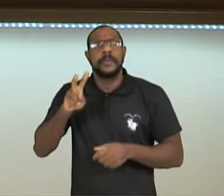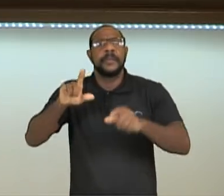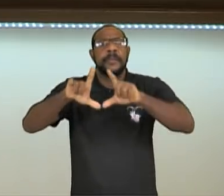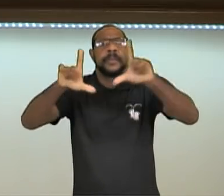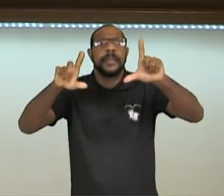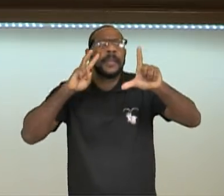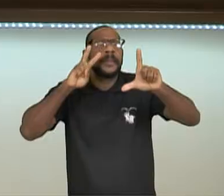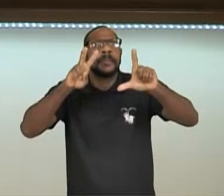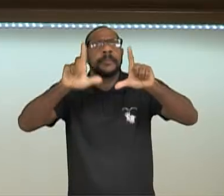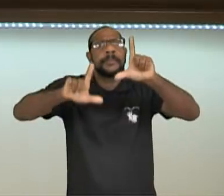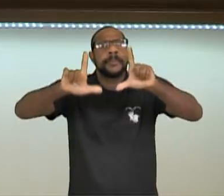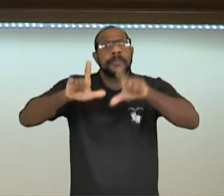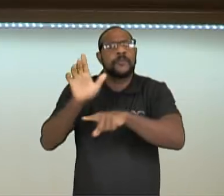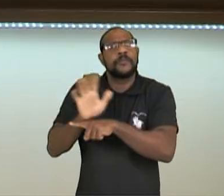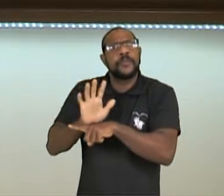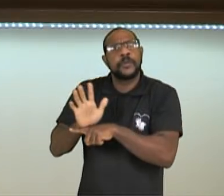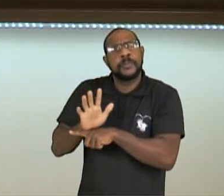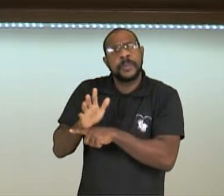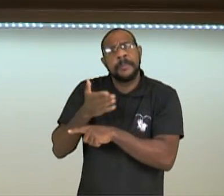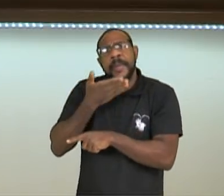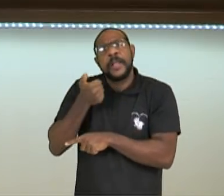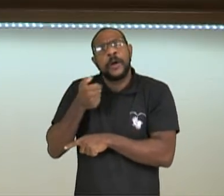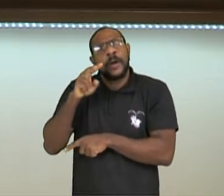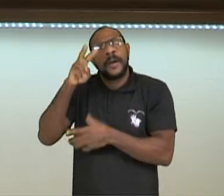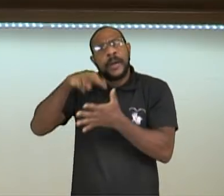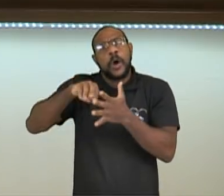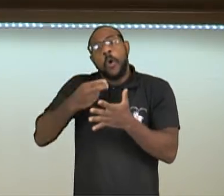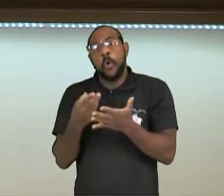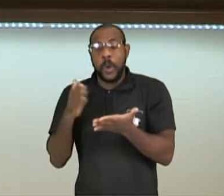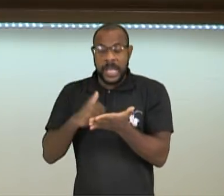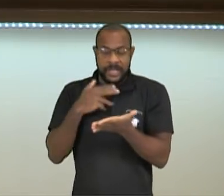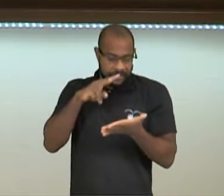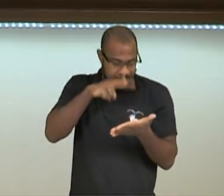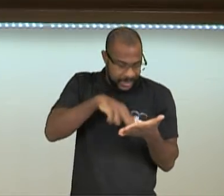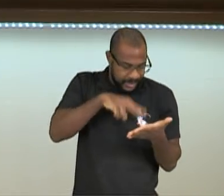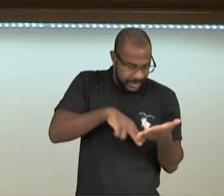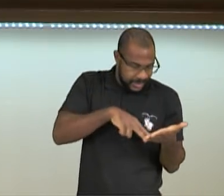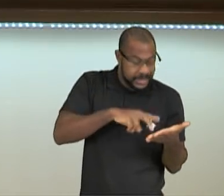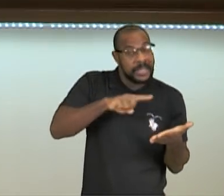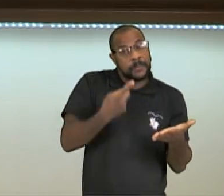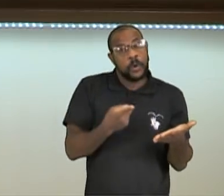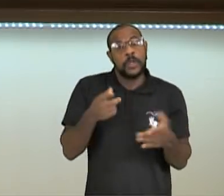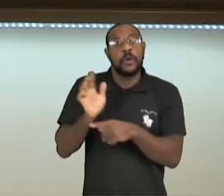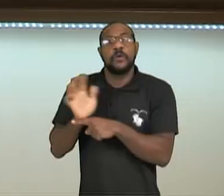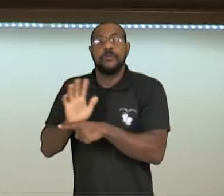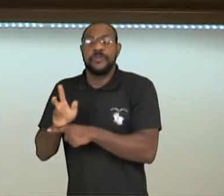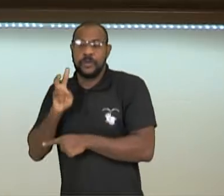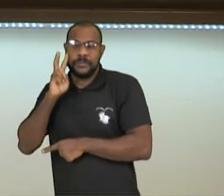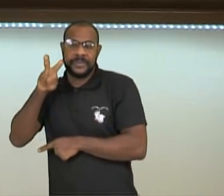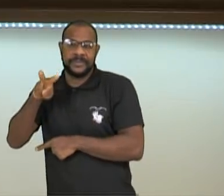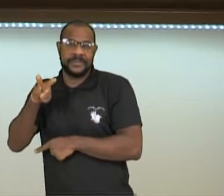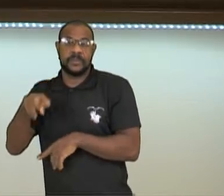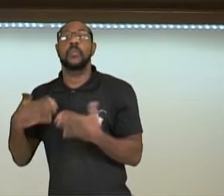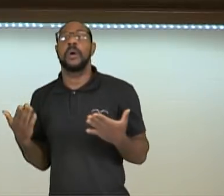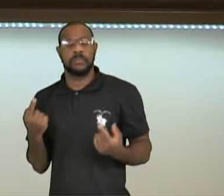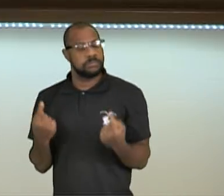filme? O que acontece quando a gente primeiro lê e depois a gente vai assistir aquele filme do que a gente acabou de